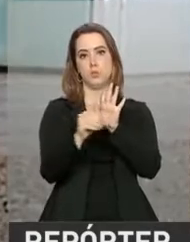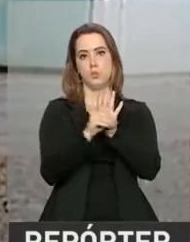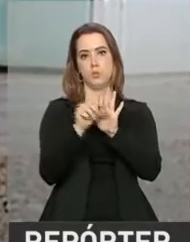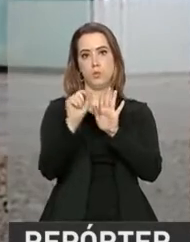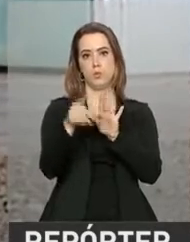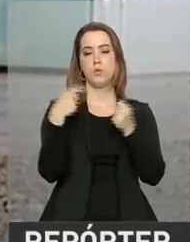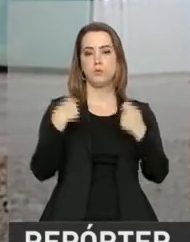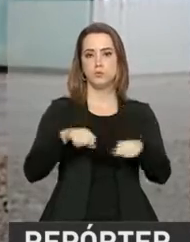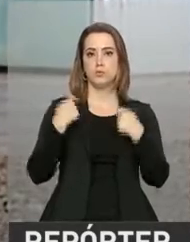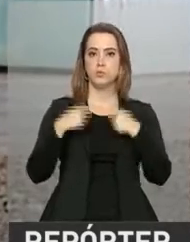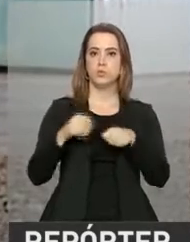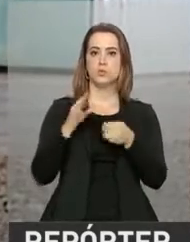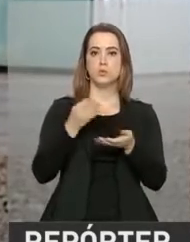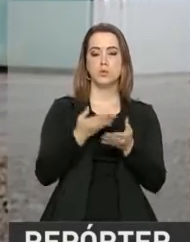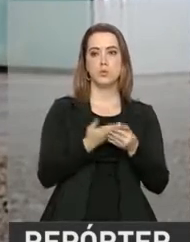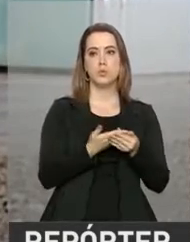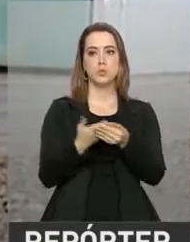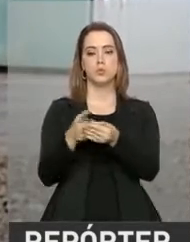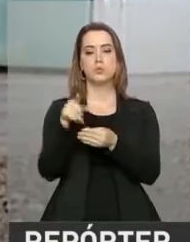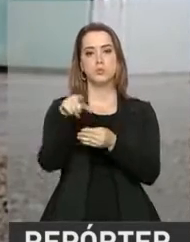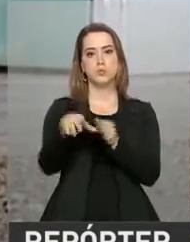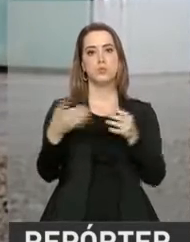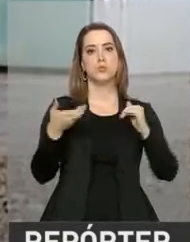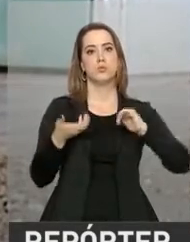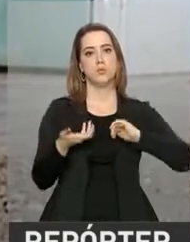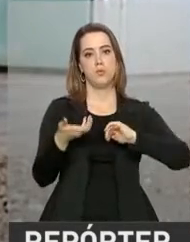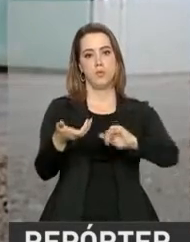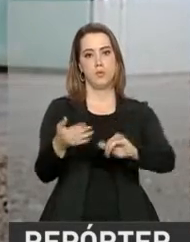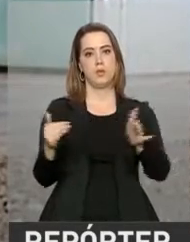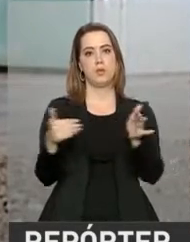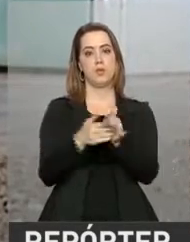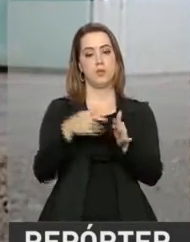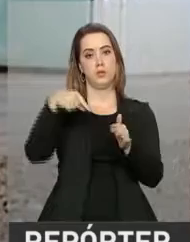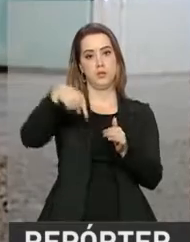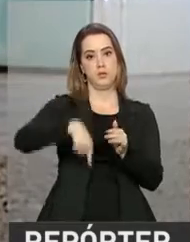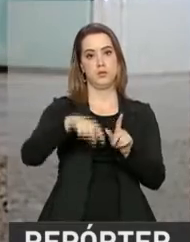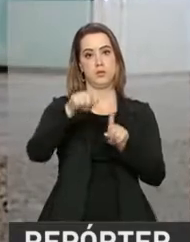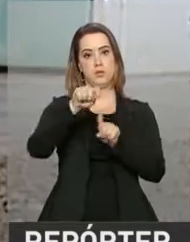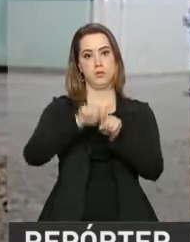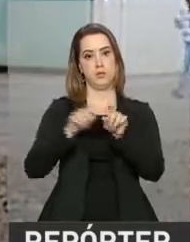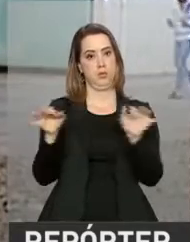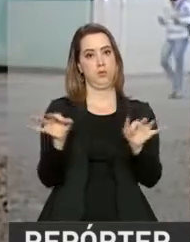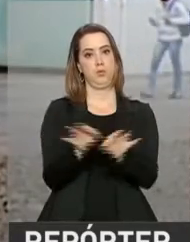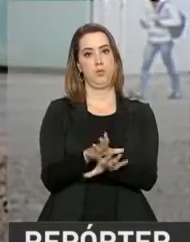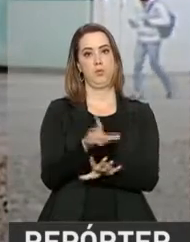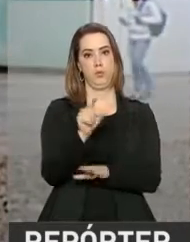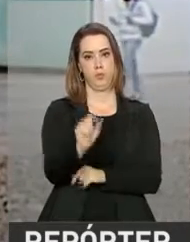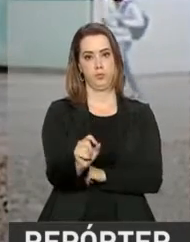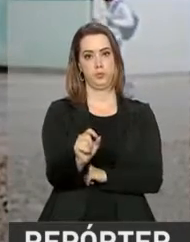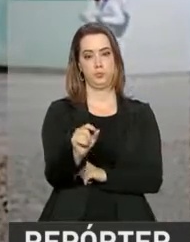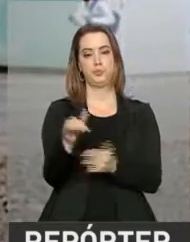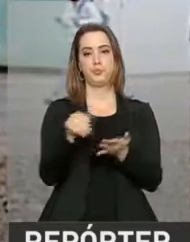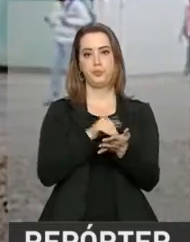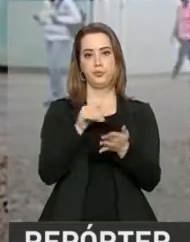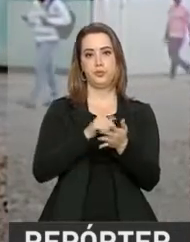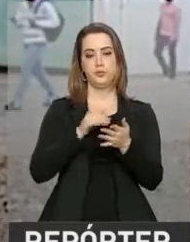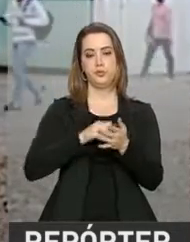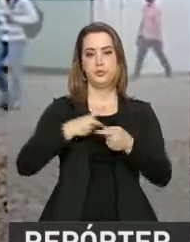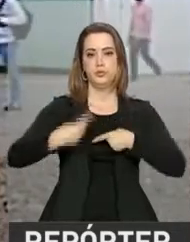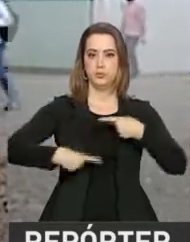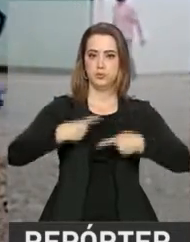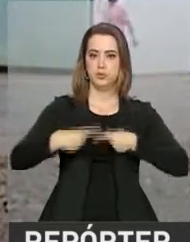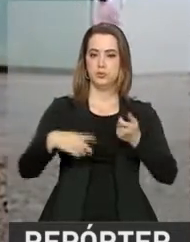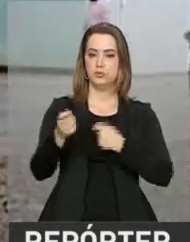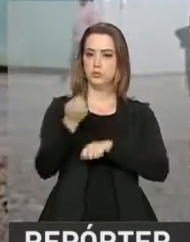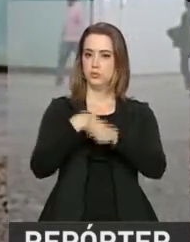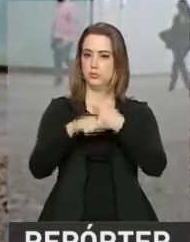que precisa ser enviada ao Congresso Nacional até o fim deste mês. Segundo o secretário de Política Econômica do